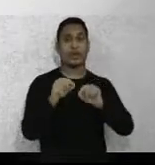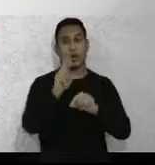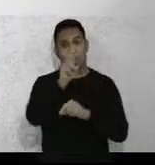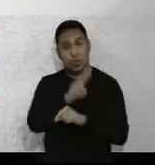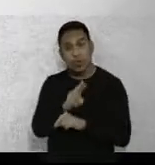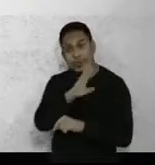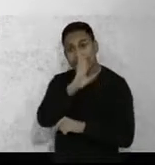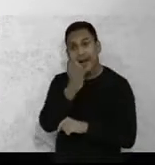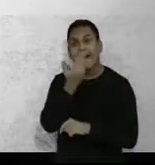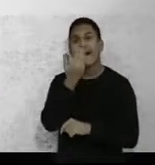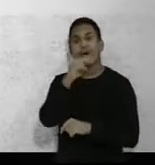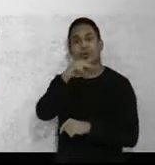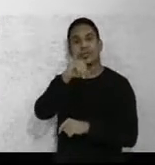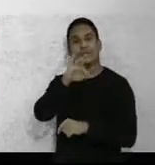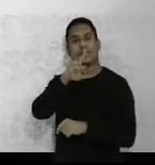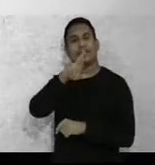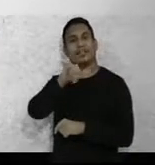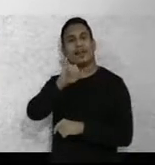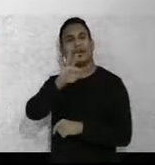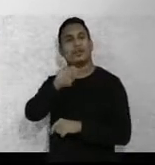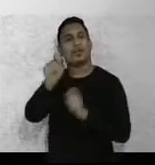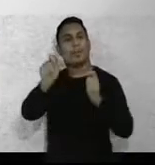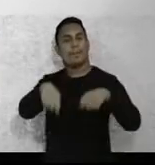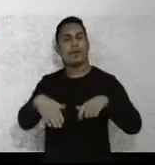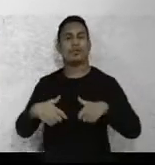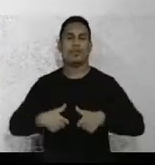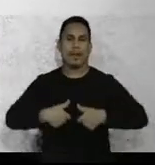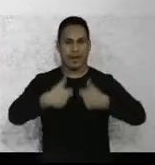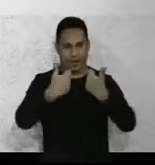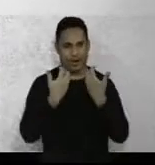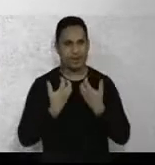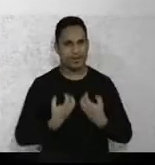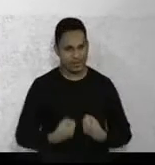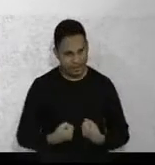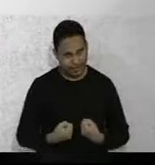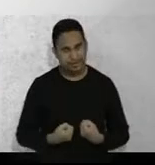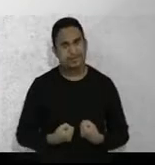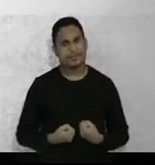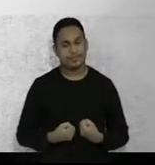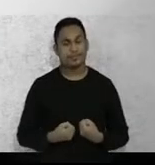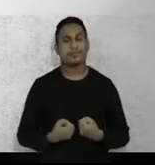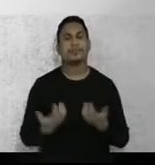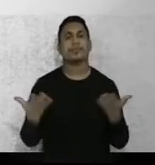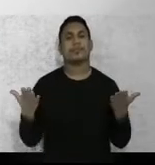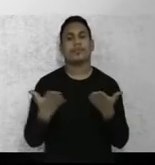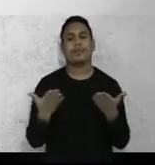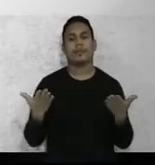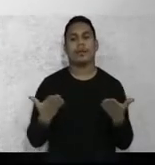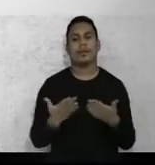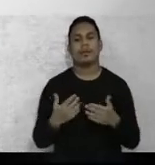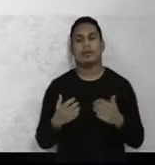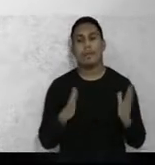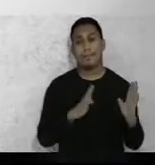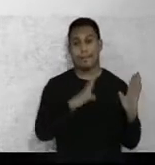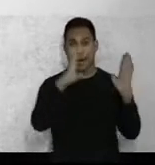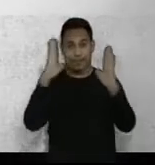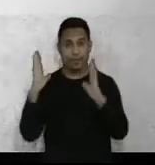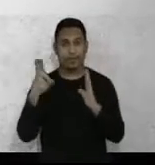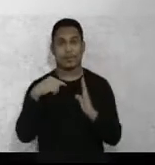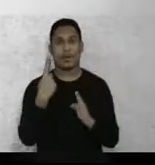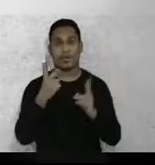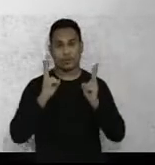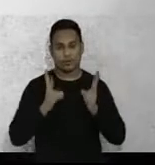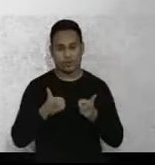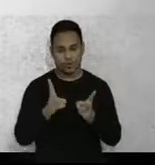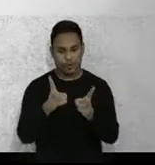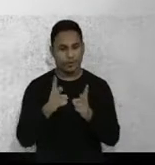essa questão desse cansaço. E vamos lá, deixa eu passar aqui para a próxima para a gente ir. Então, ó, os estudos mostram efeito